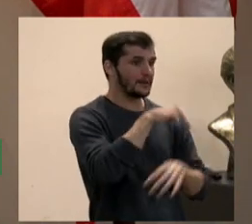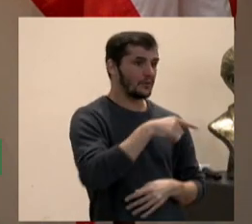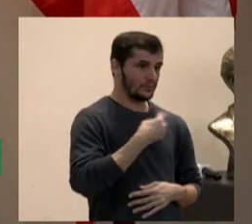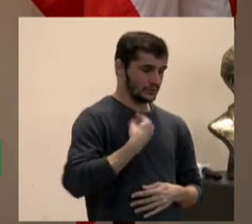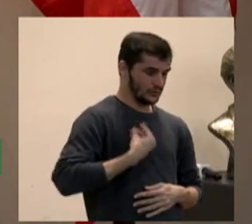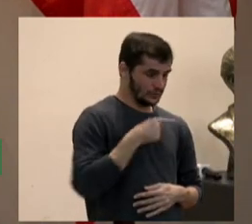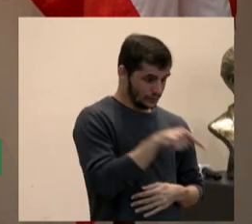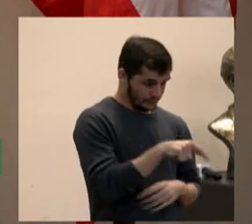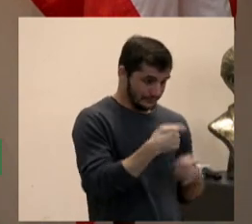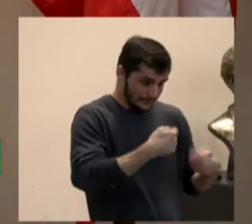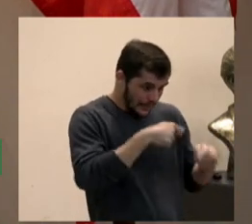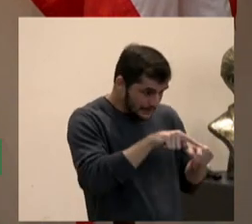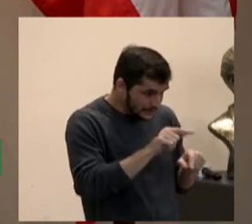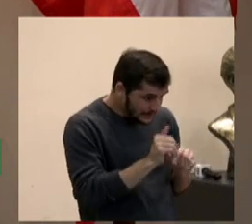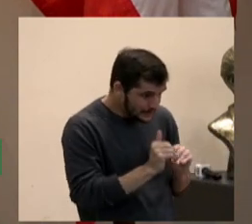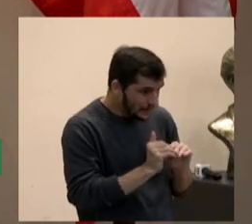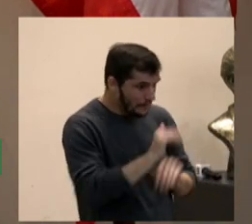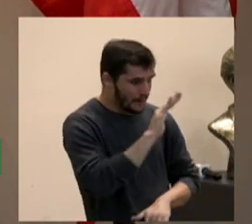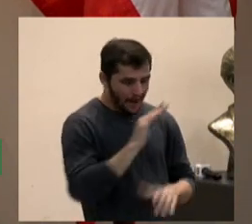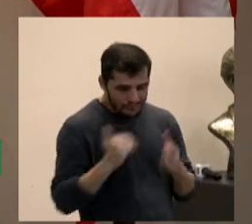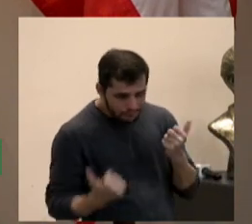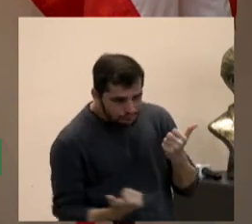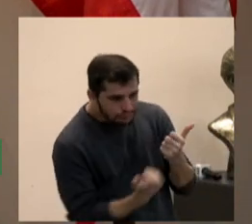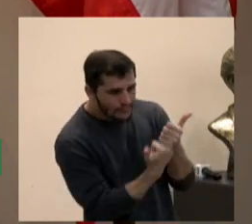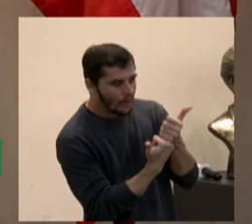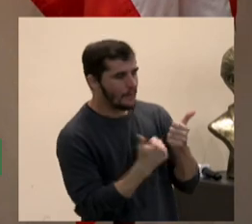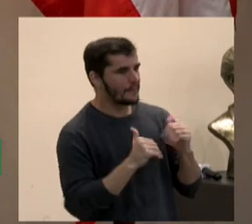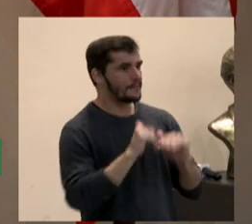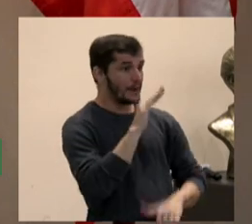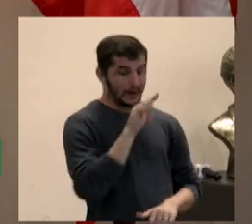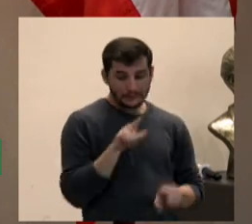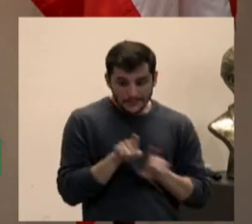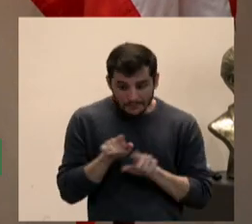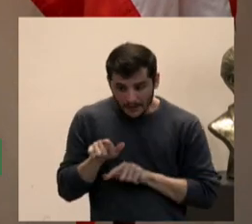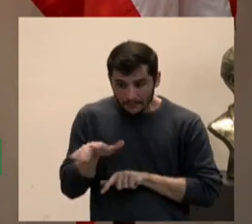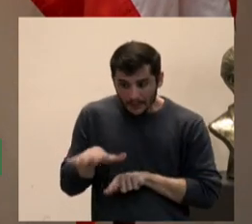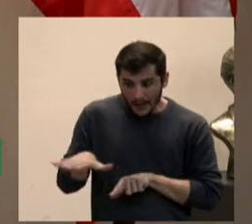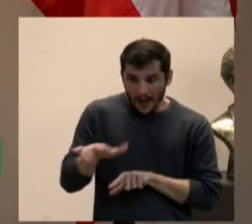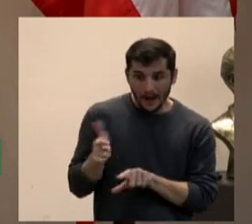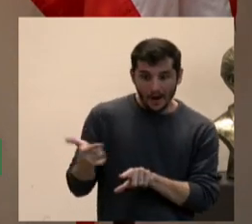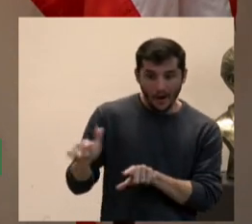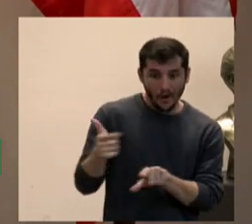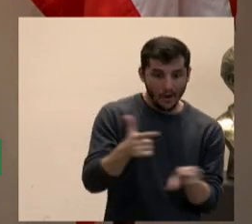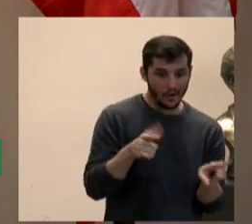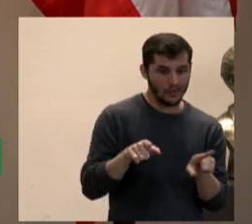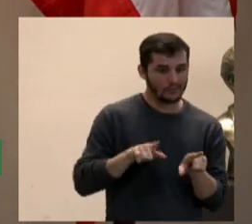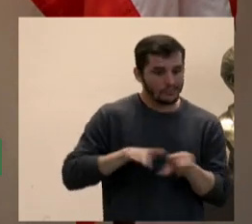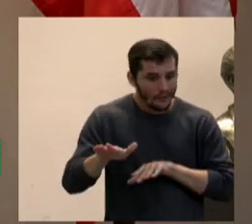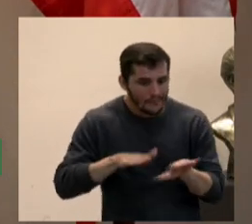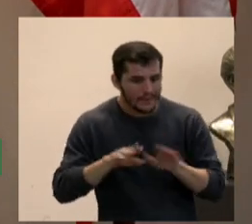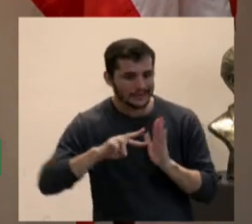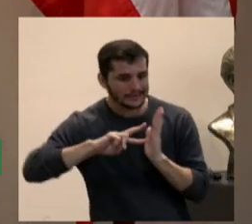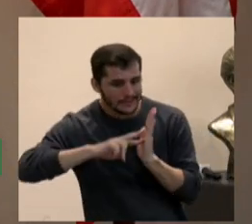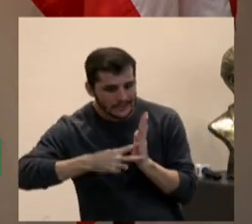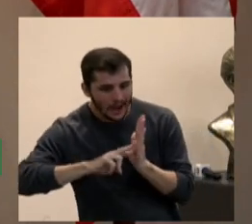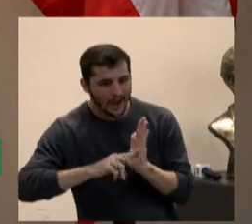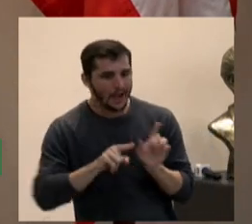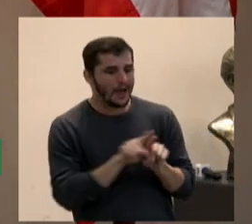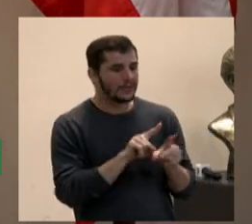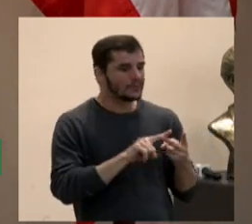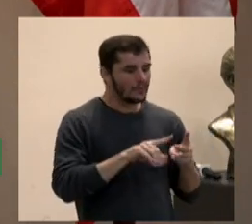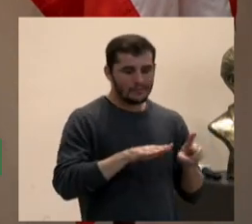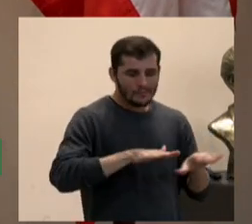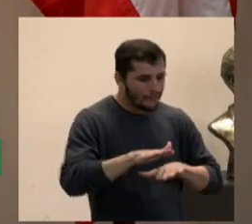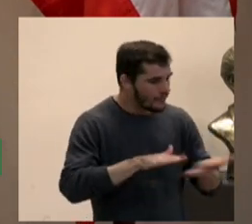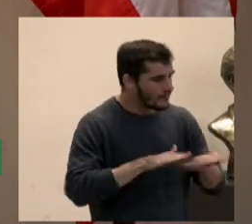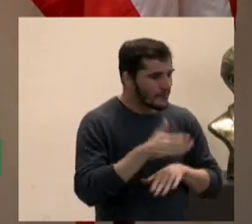de mais apoiadores, outros setores, movimento sindical, movimento de mulheres, de homens e